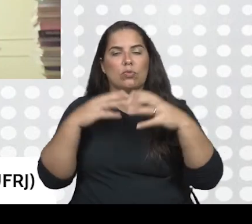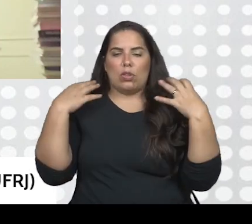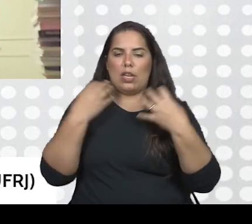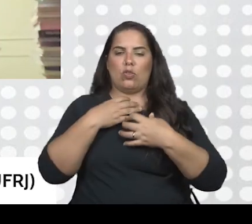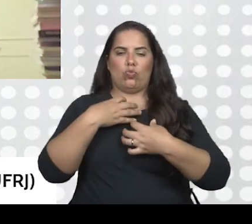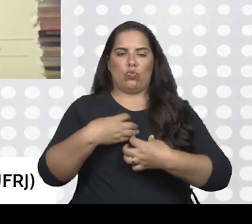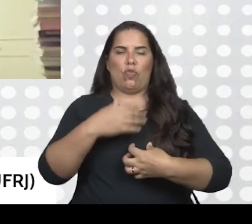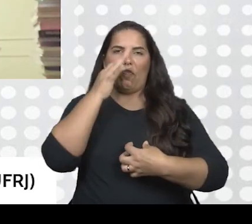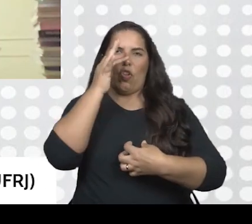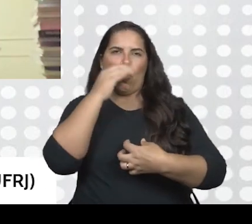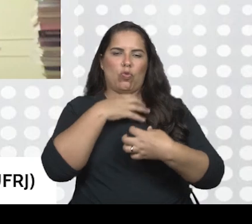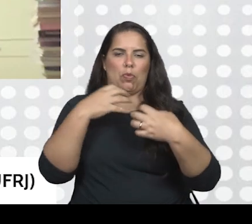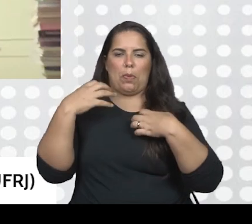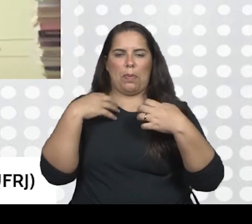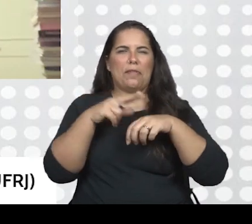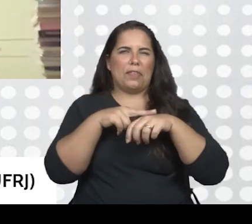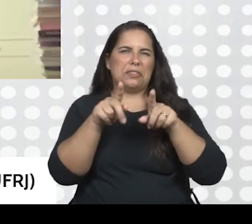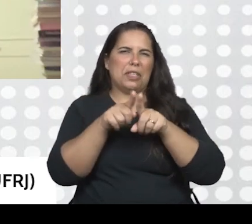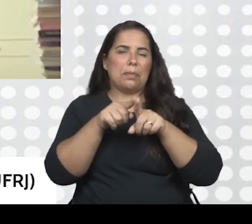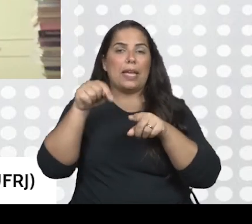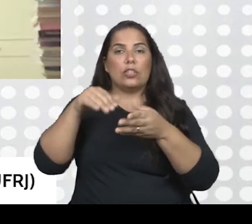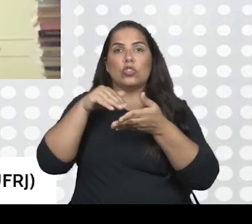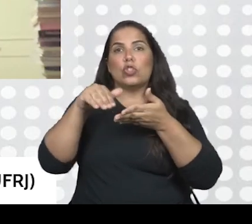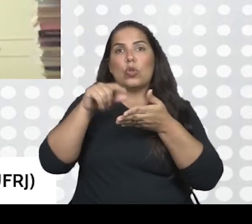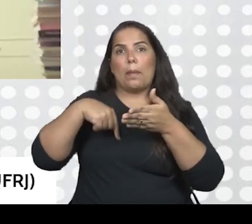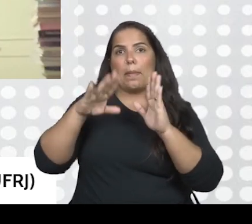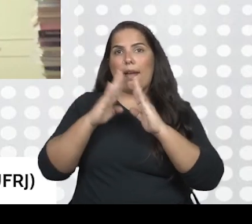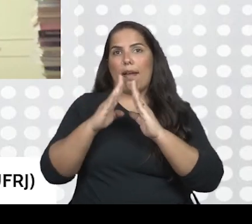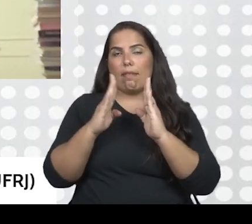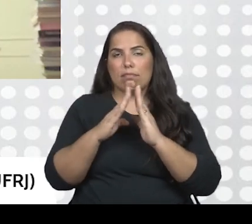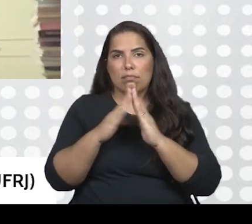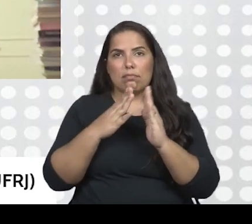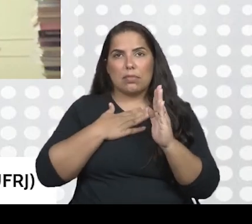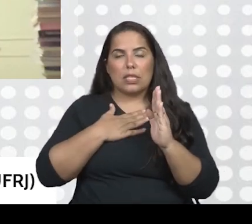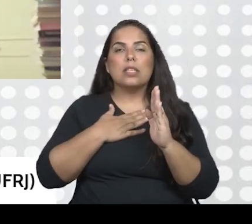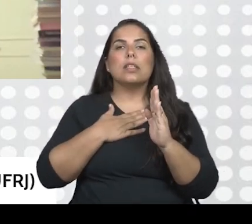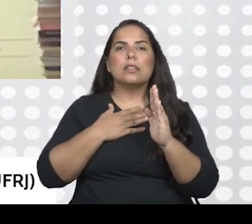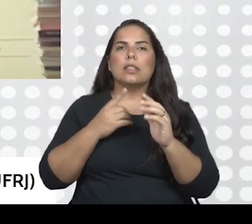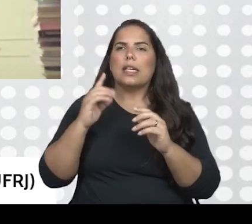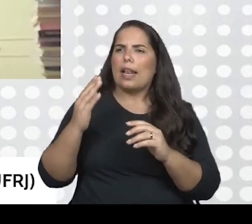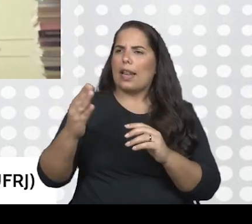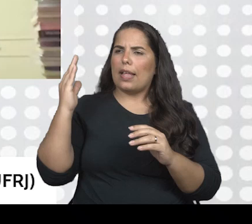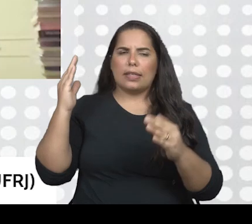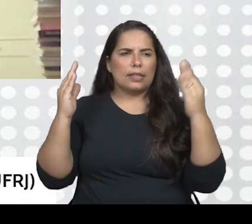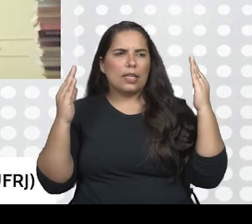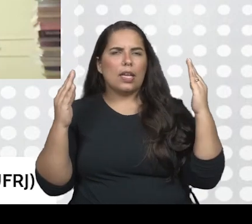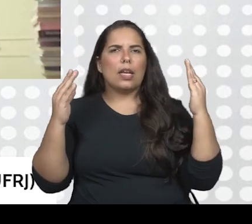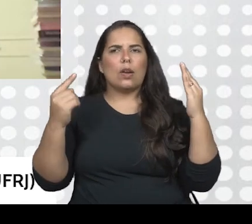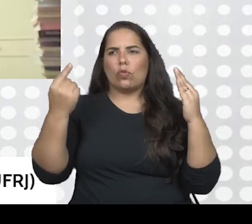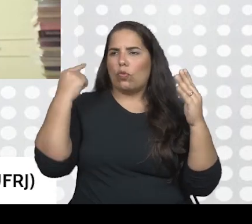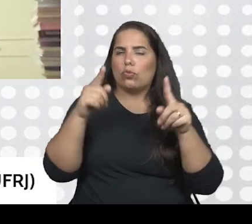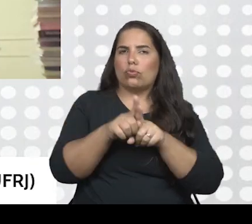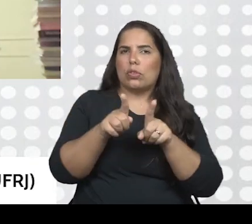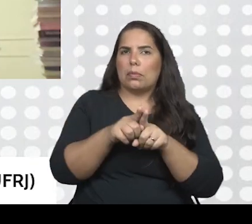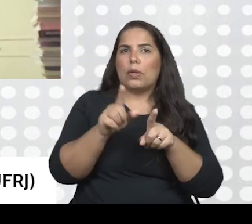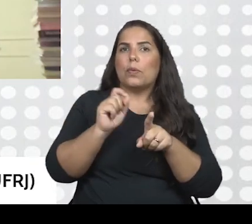com flores também em tons de verde. Falo aqui do escritório da minha casa, que nas laterais e uma parte dos